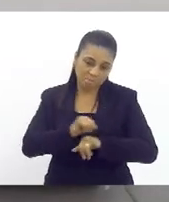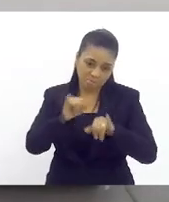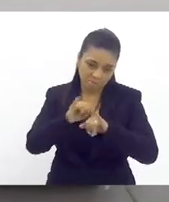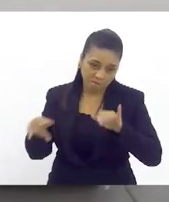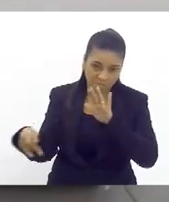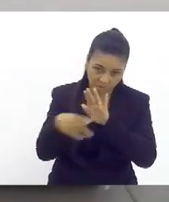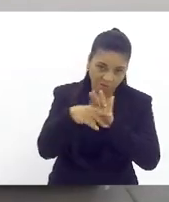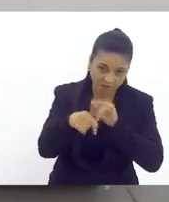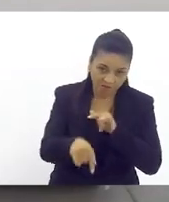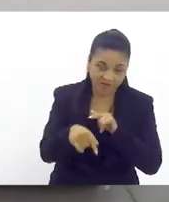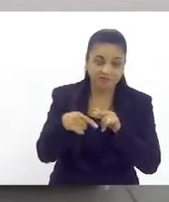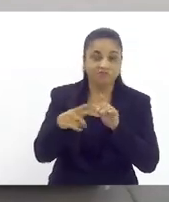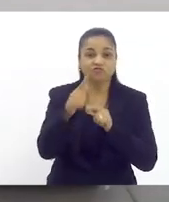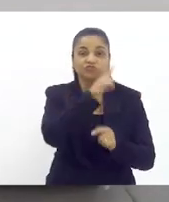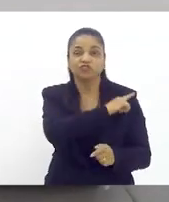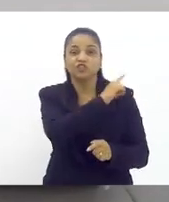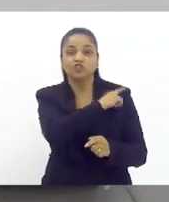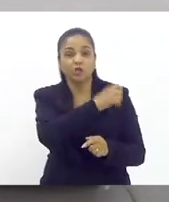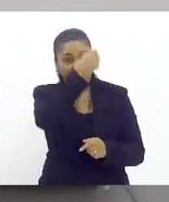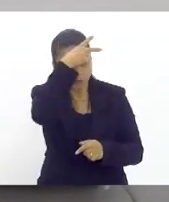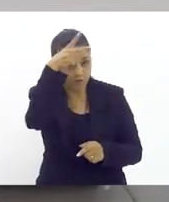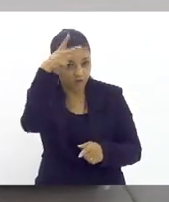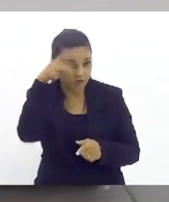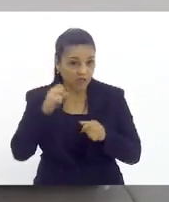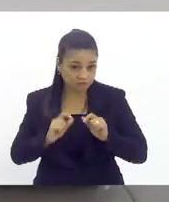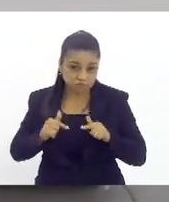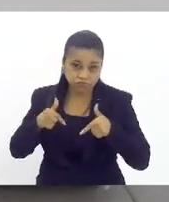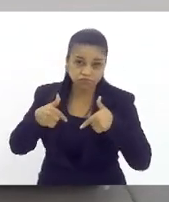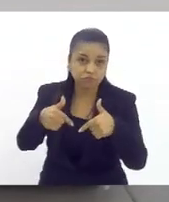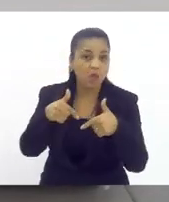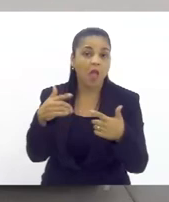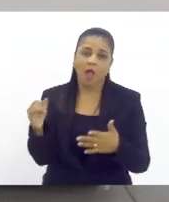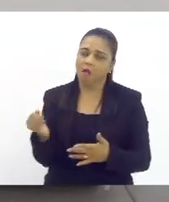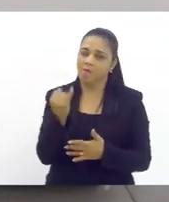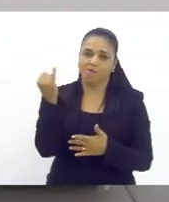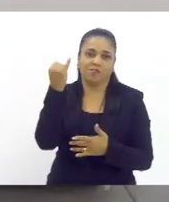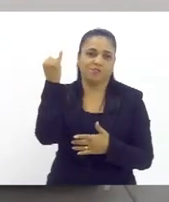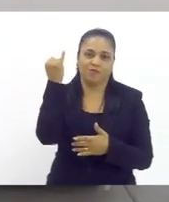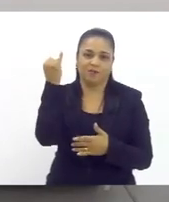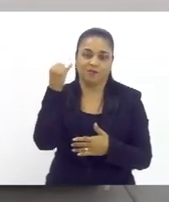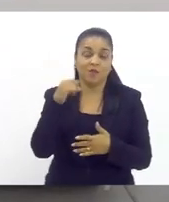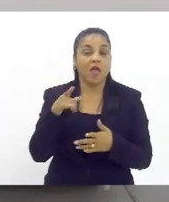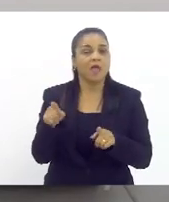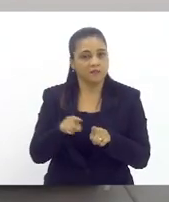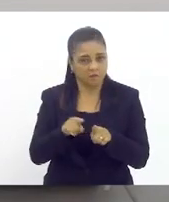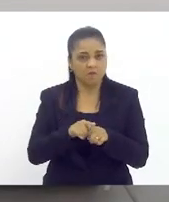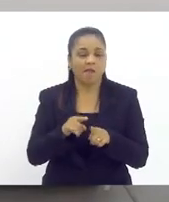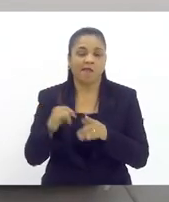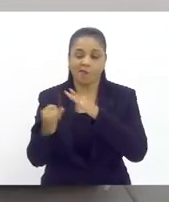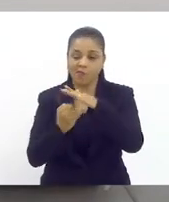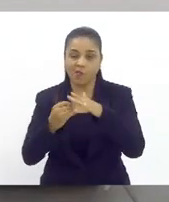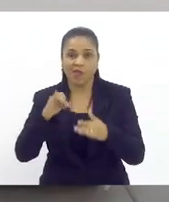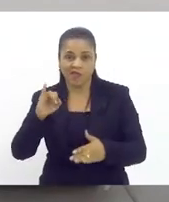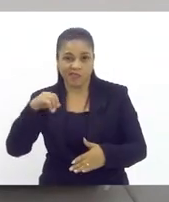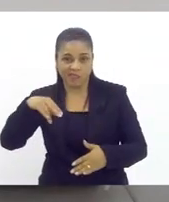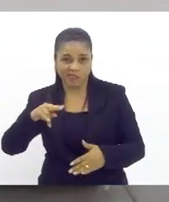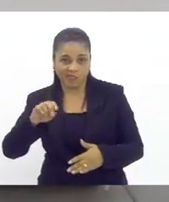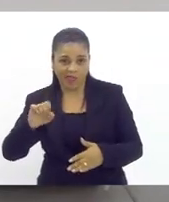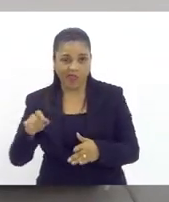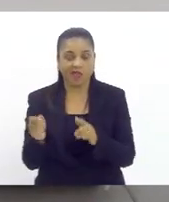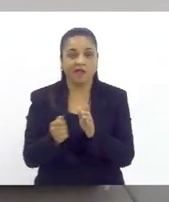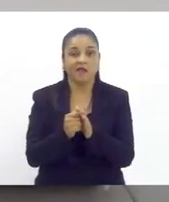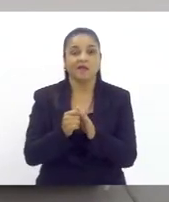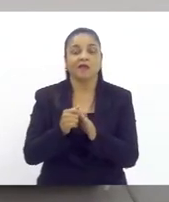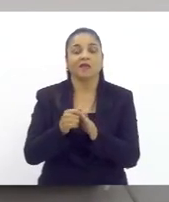da gestão dos prefeitos isso é um ponto muito importante e é claro que o Enéa e as ceias tem que